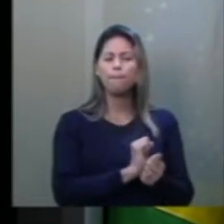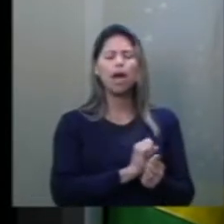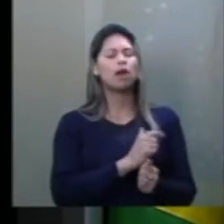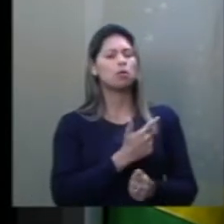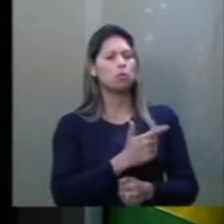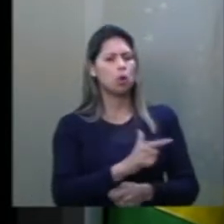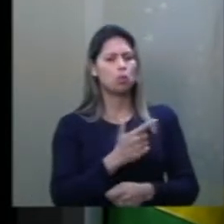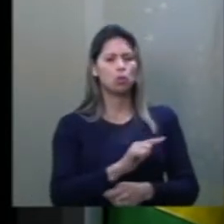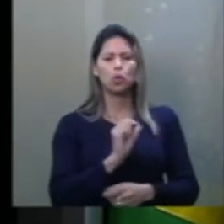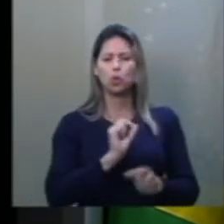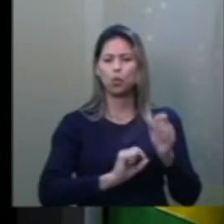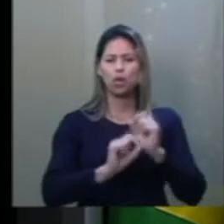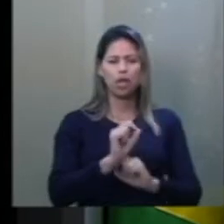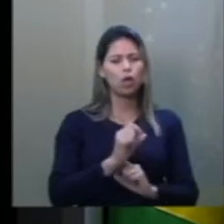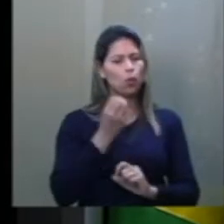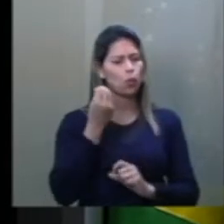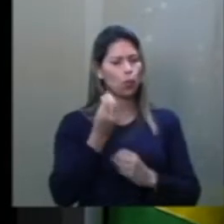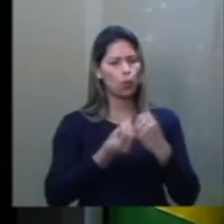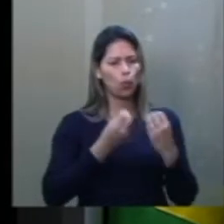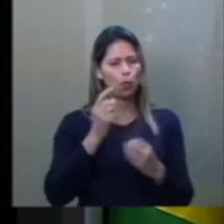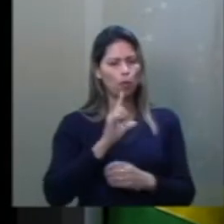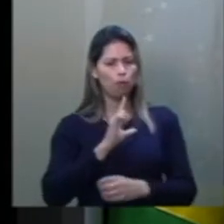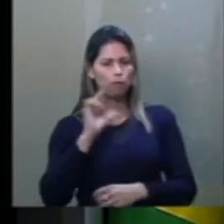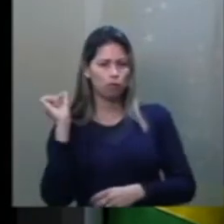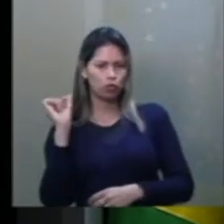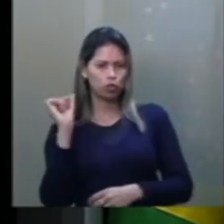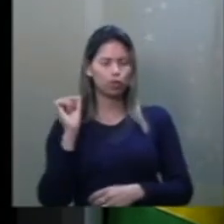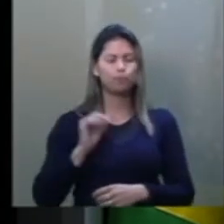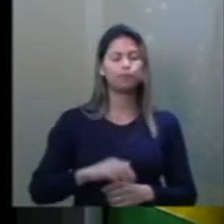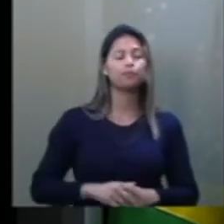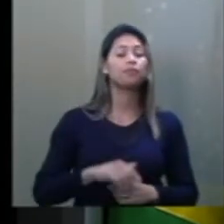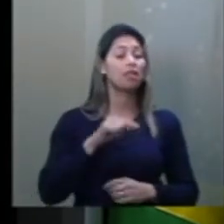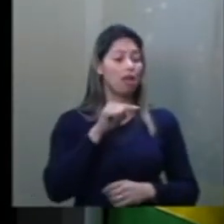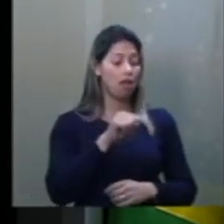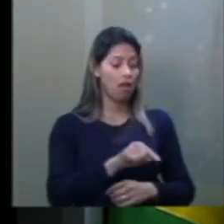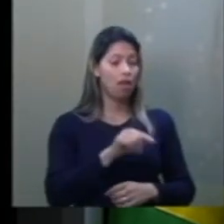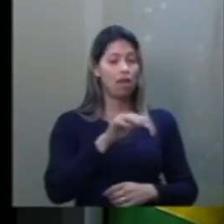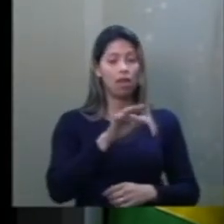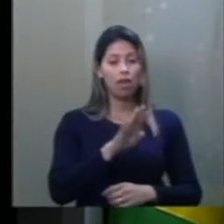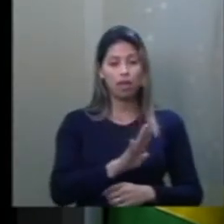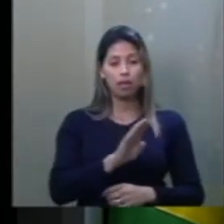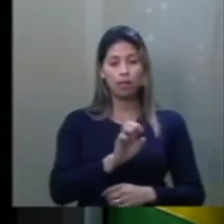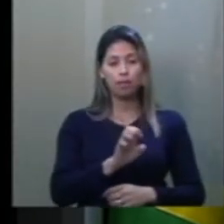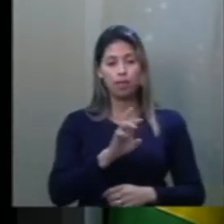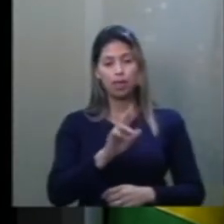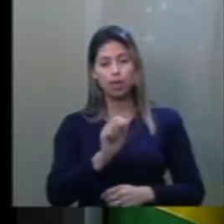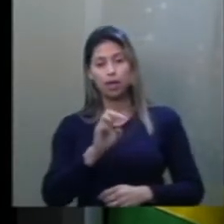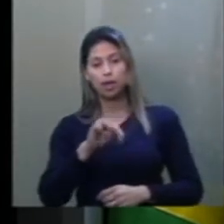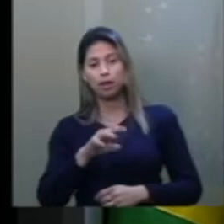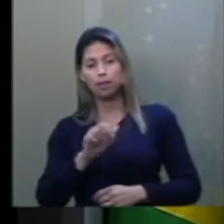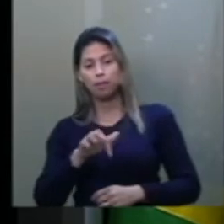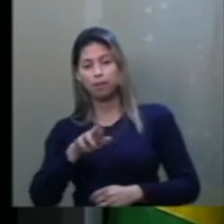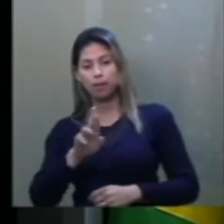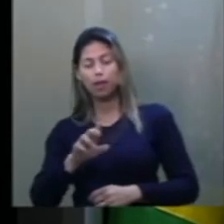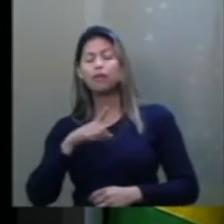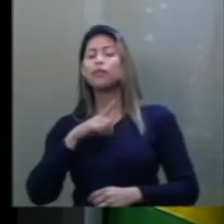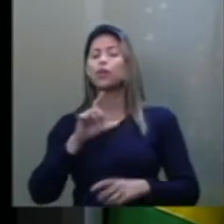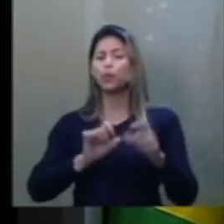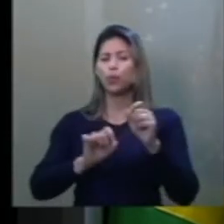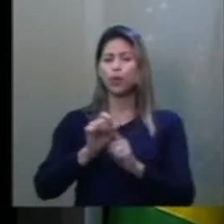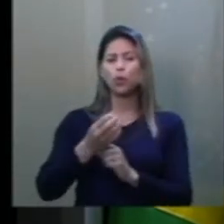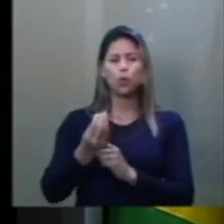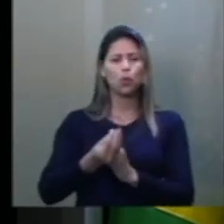qualquer possibilidade de fuga. Beiramar chegou a classificar o Sistema Penitenciário Federal como